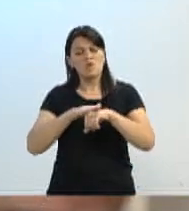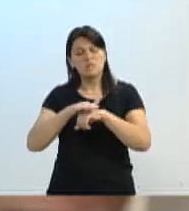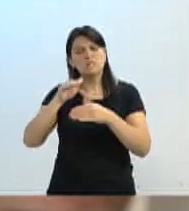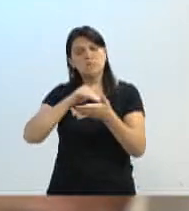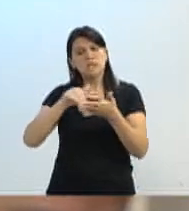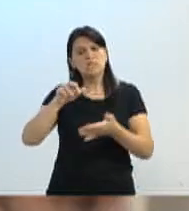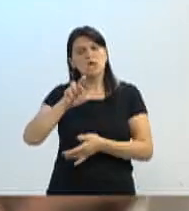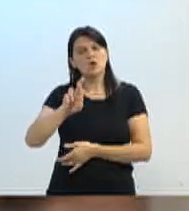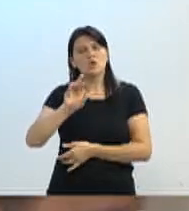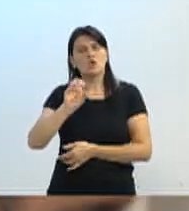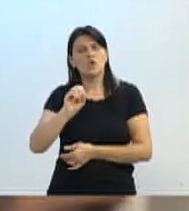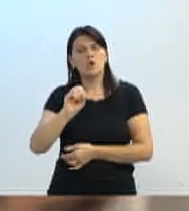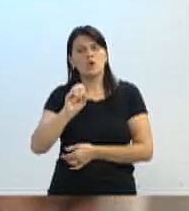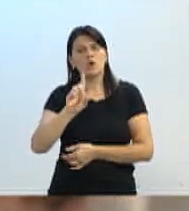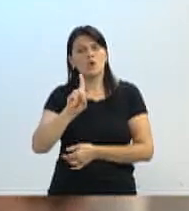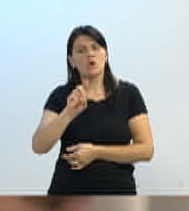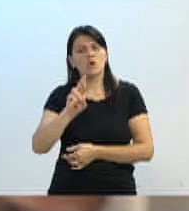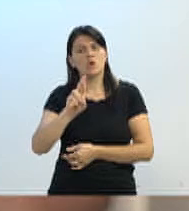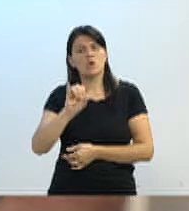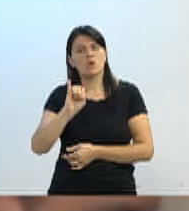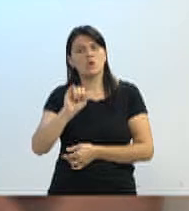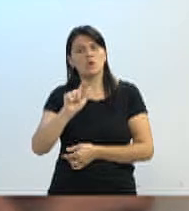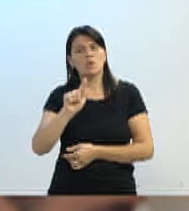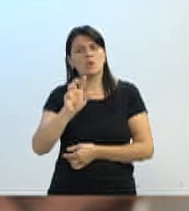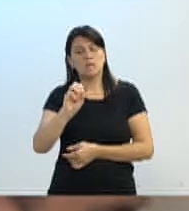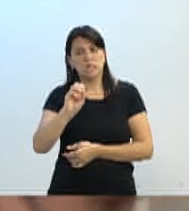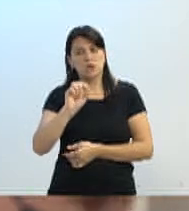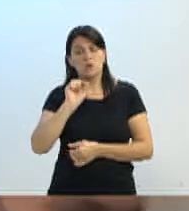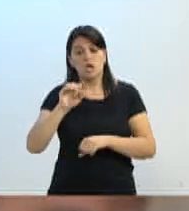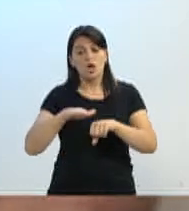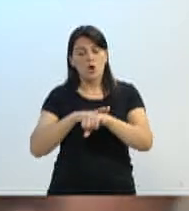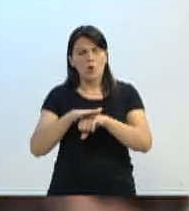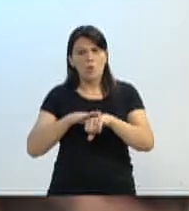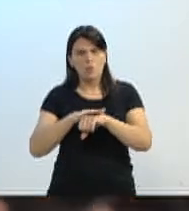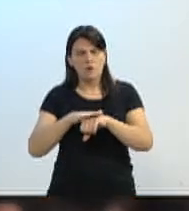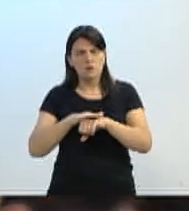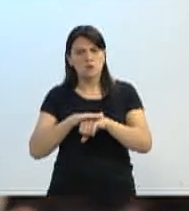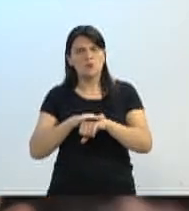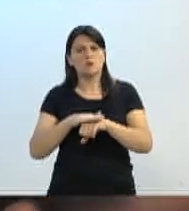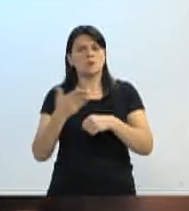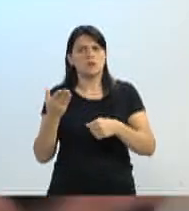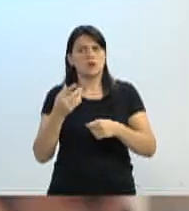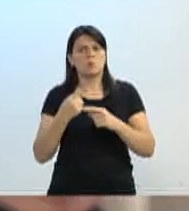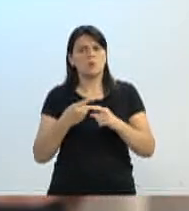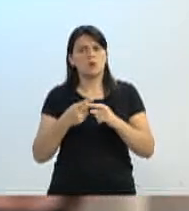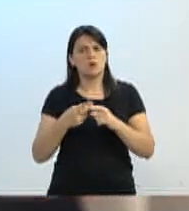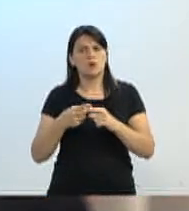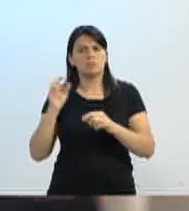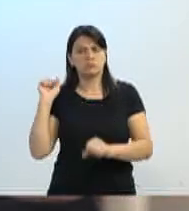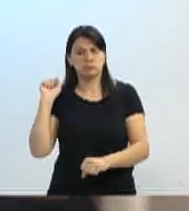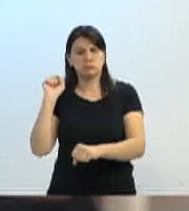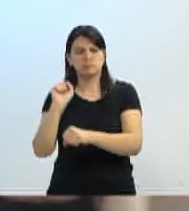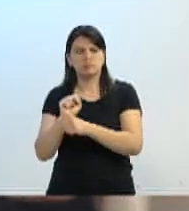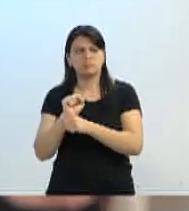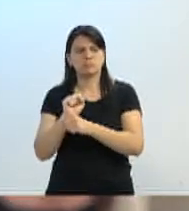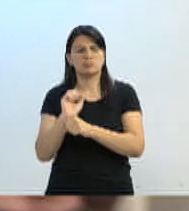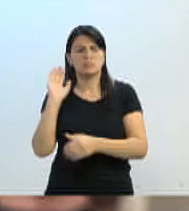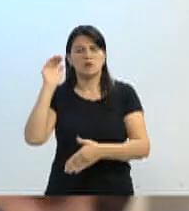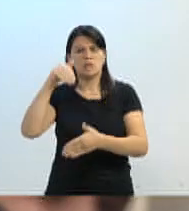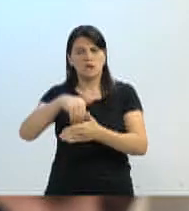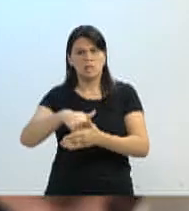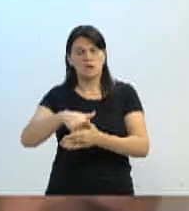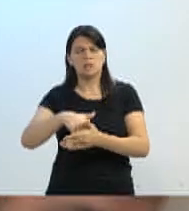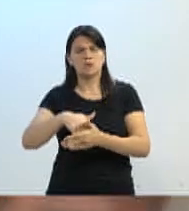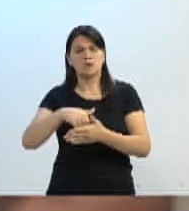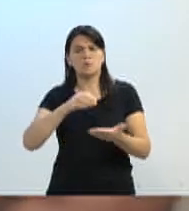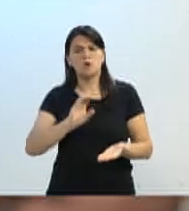que inclusive me colocou que a decisão da suspensão da eleição, basicamente pelo